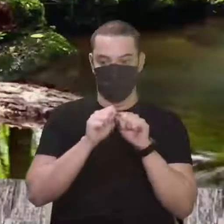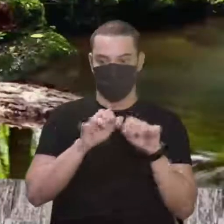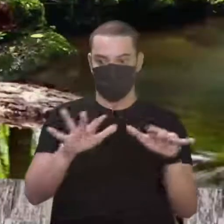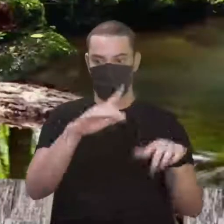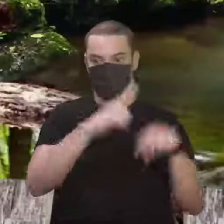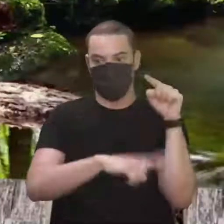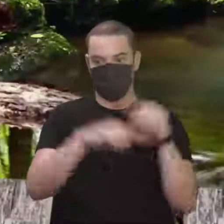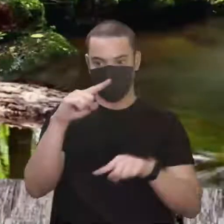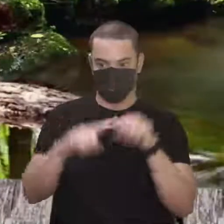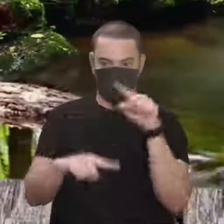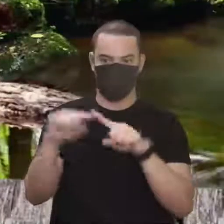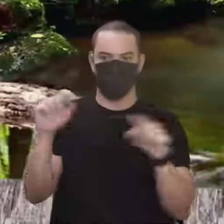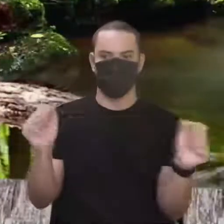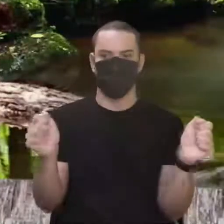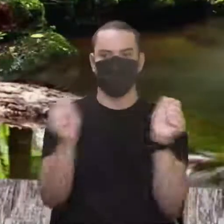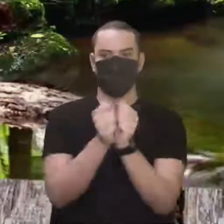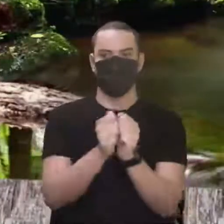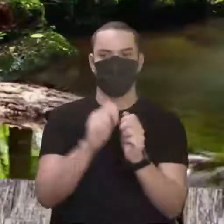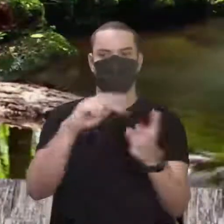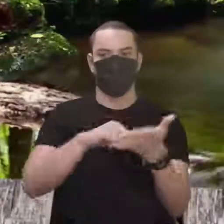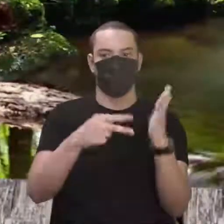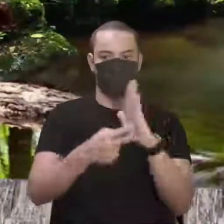desse material, elas são